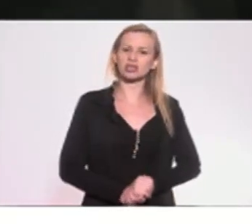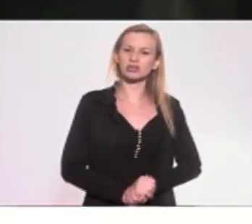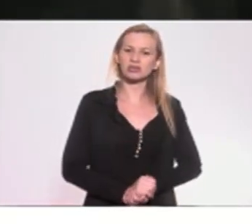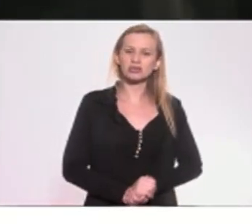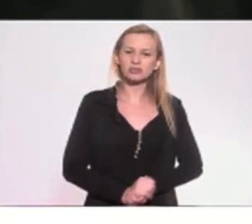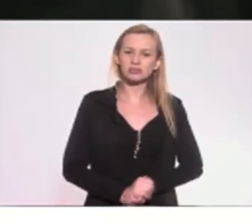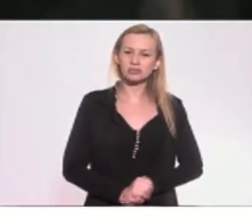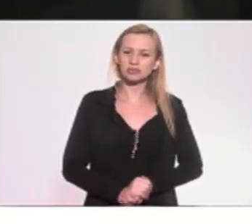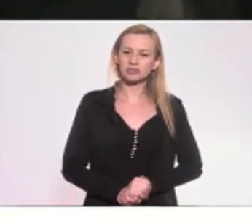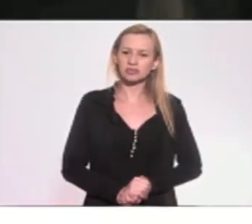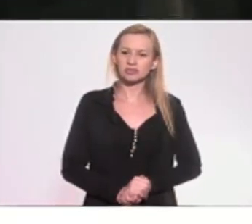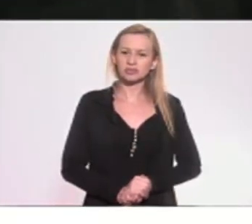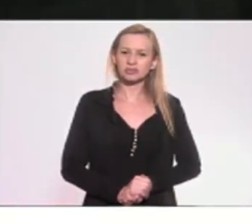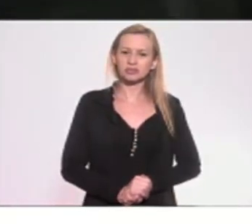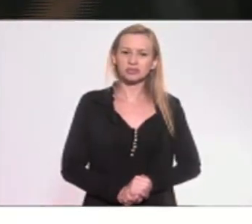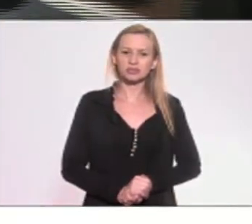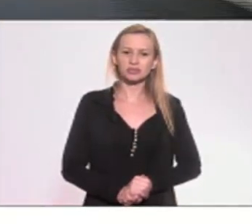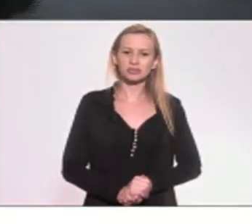virtuosa.